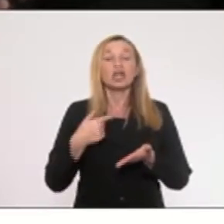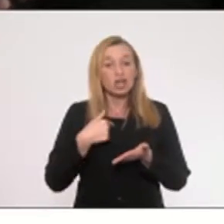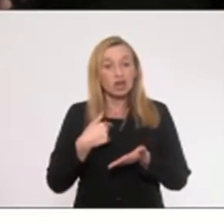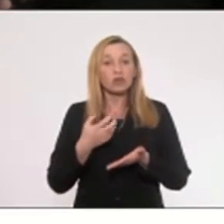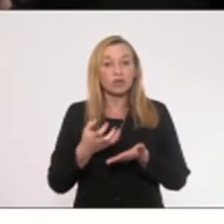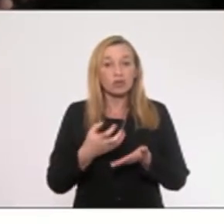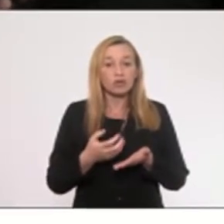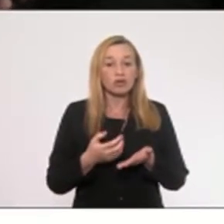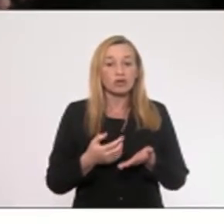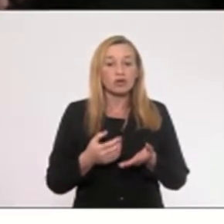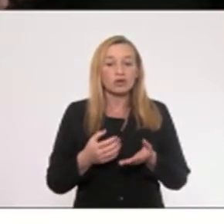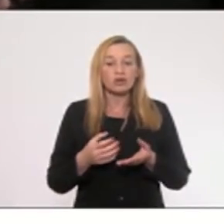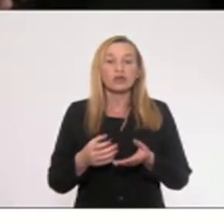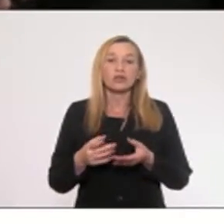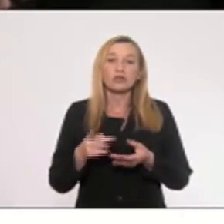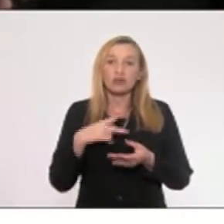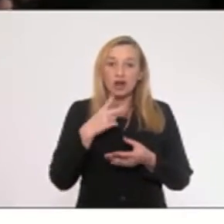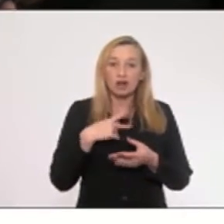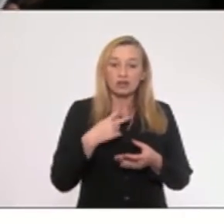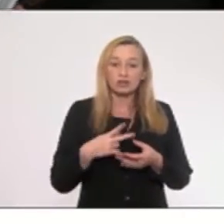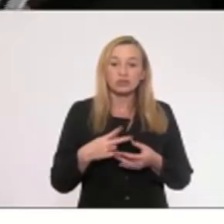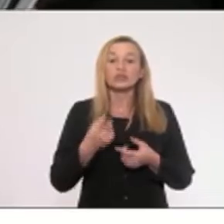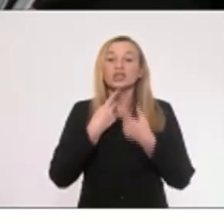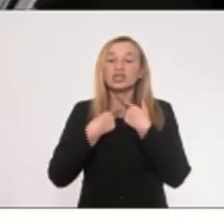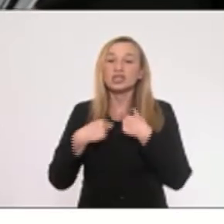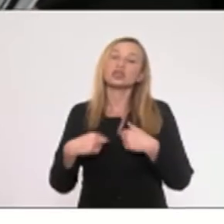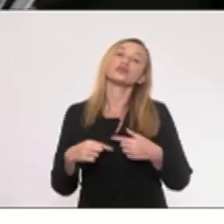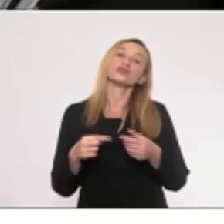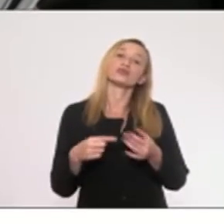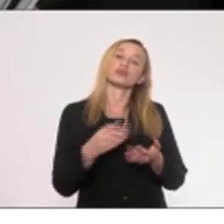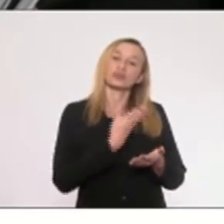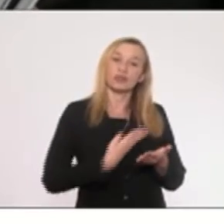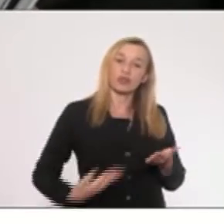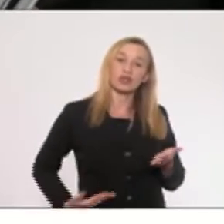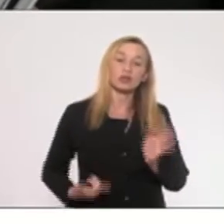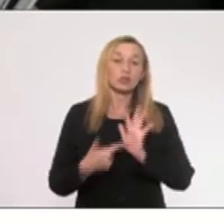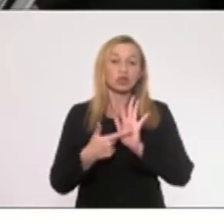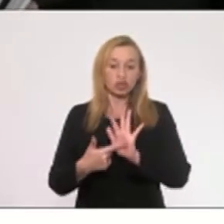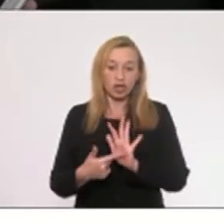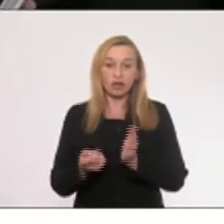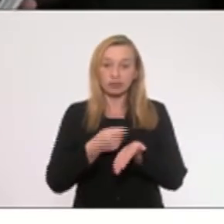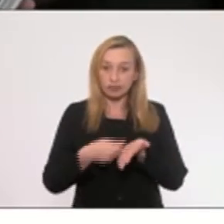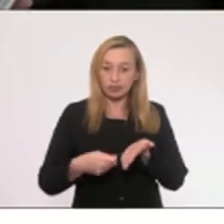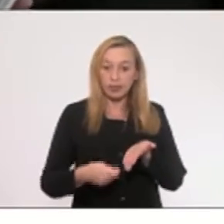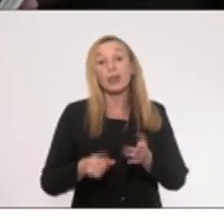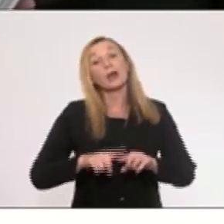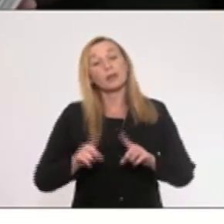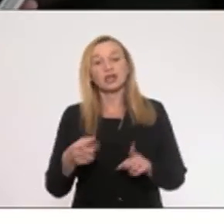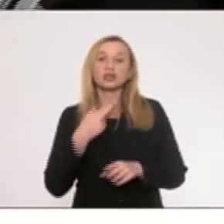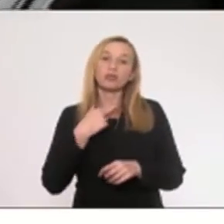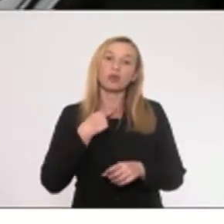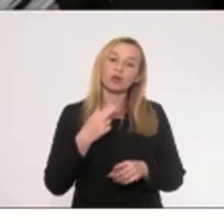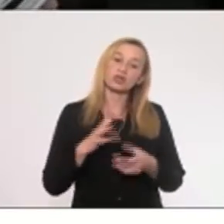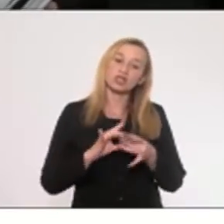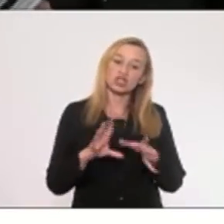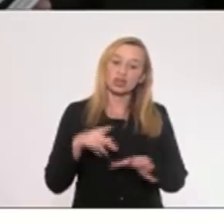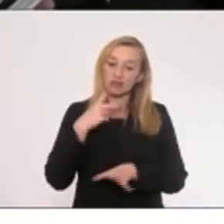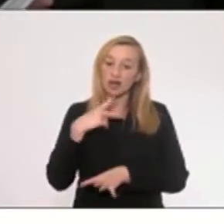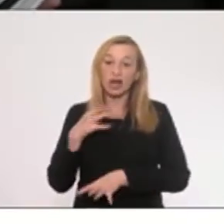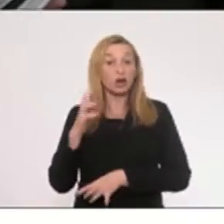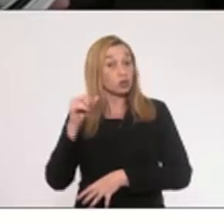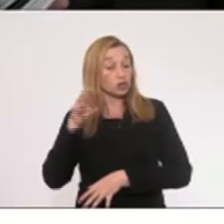de mostrar a posição do governo que diz respeito à transparência. Mas não posso deixar de mencionar que o deputado Rodrigo Amorim